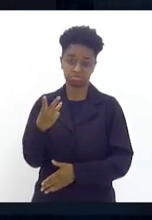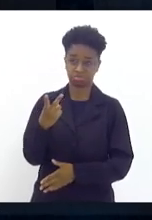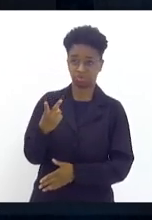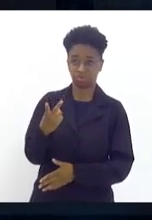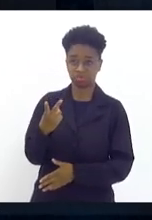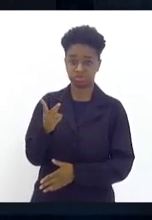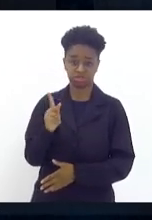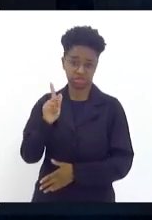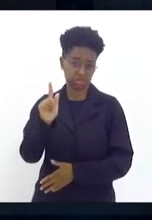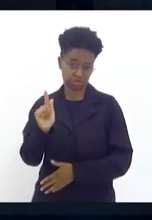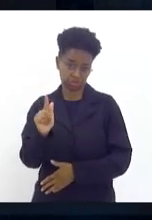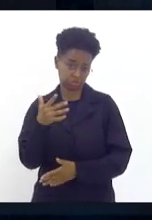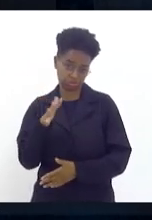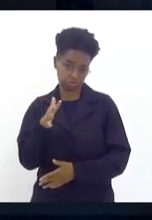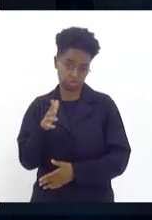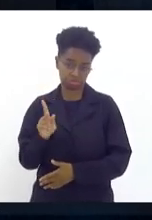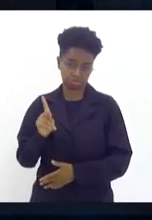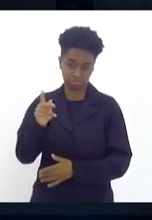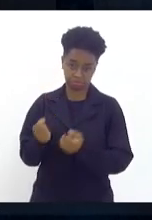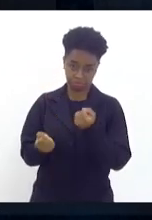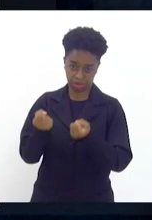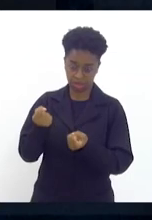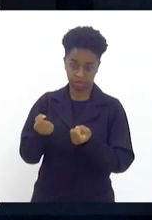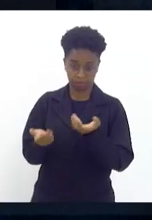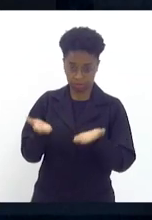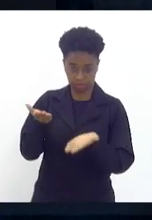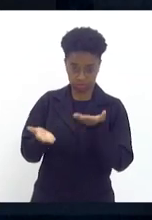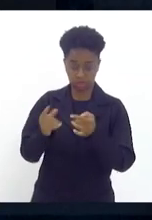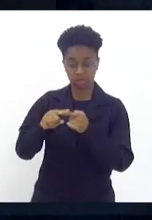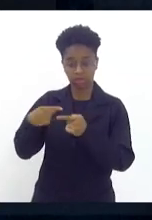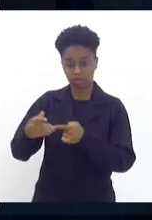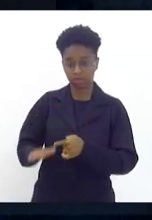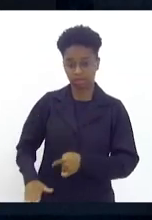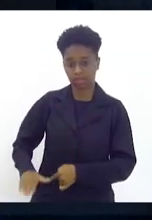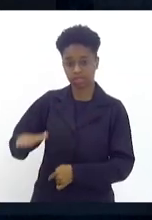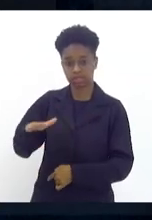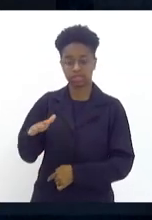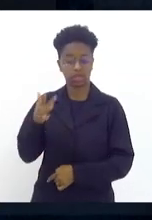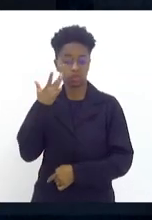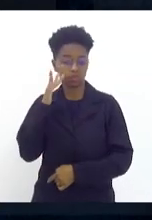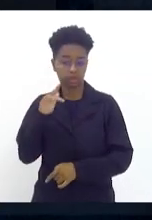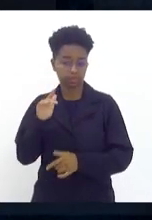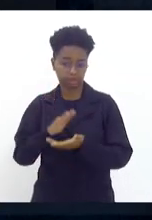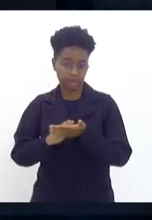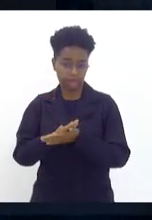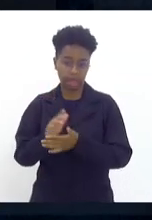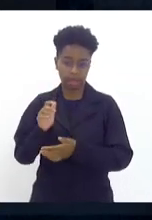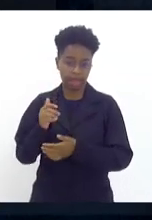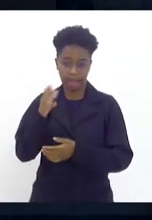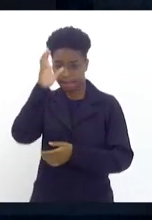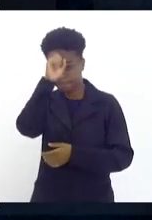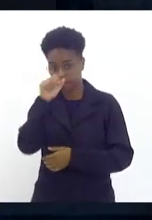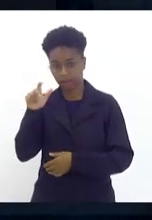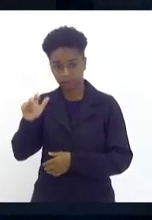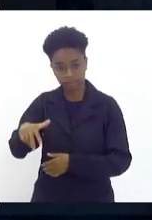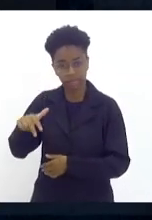3, 2, 3, 4 quilinhos e vai crescer, vai aprender, não sabe fazer nada, vai aprender a andar, vai aprender a falar. A criança, ela tem um processo